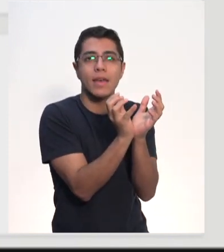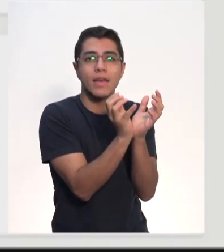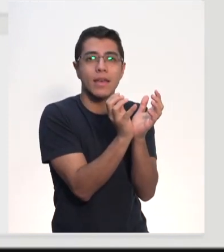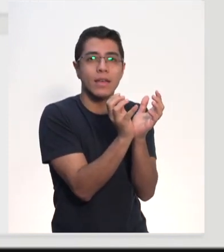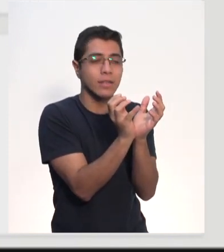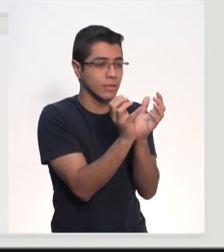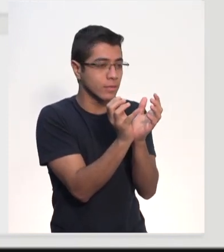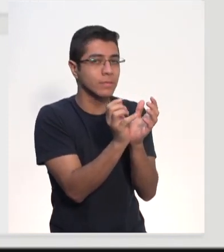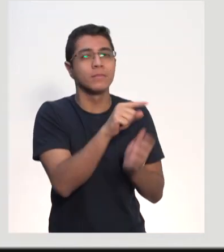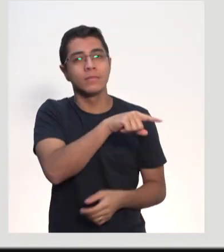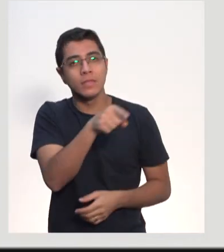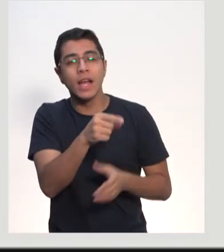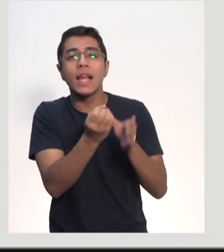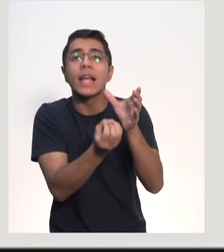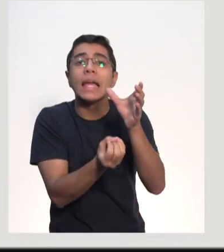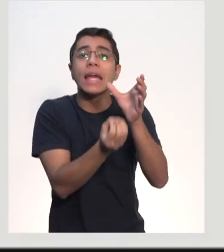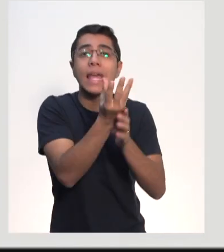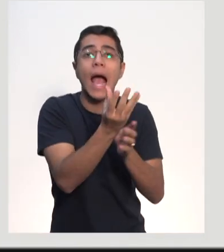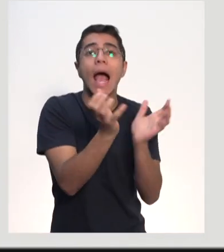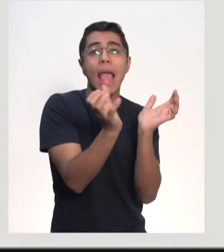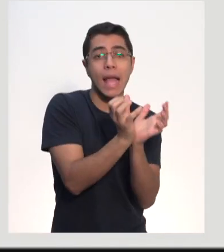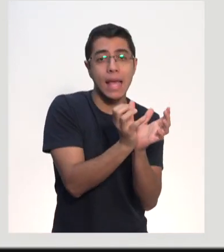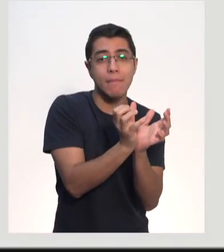criar uma equipe ou ingressar nela,